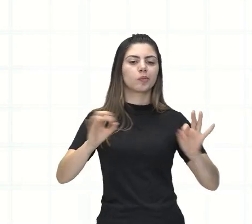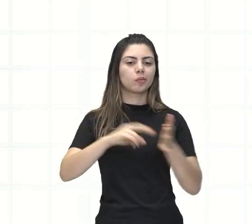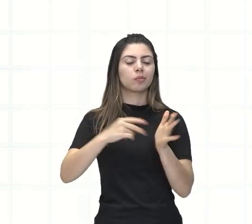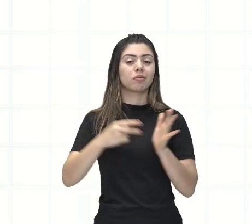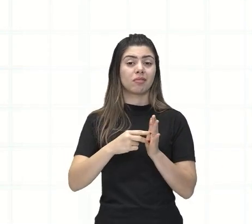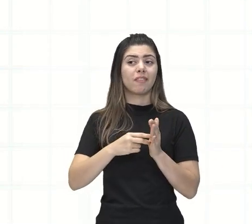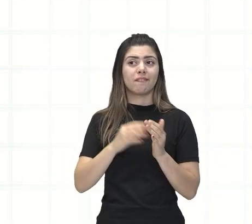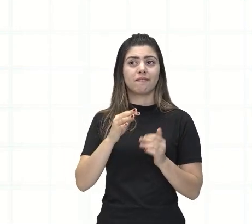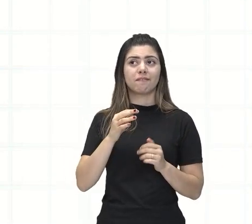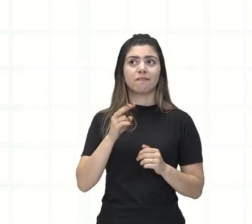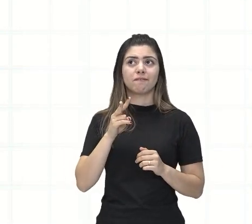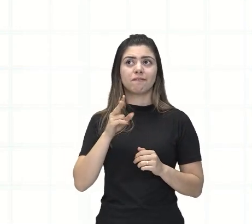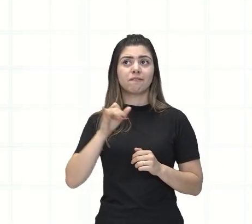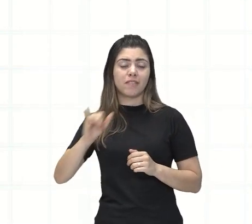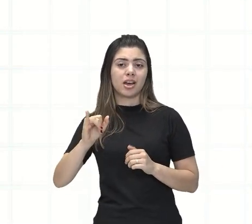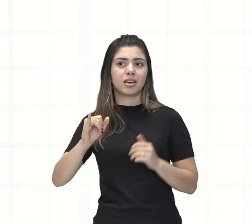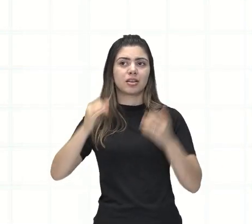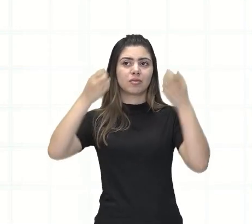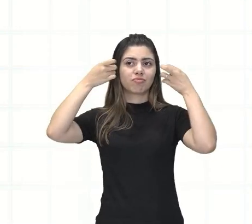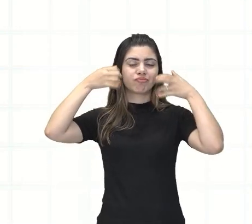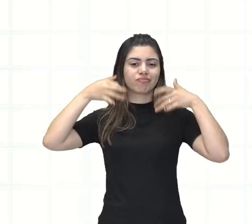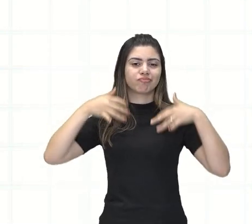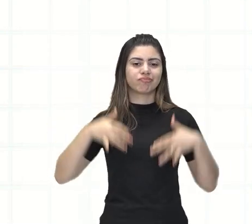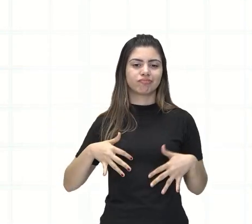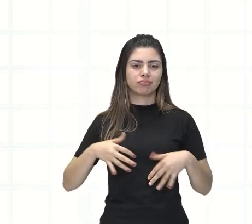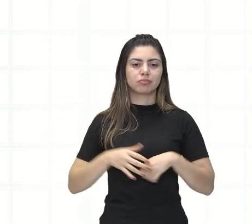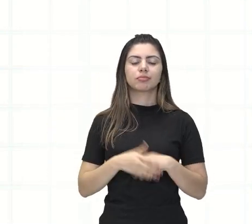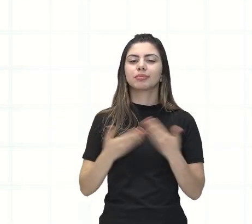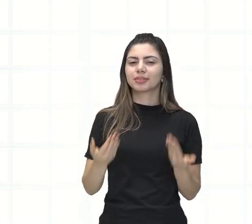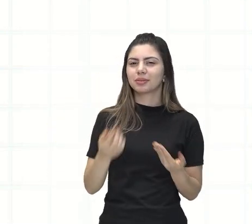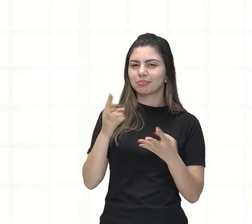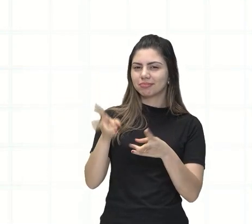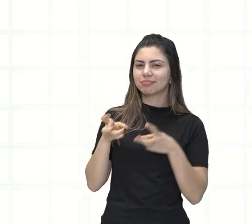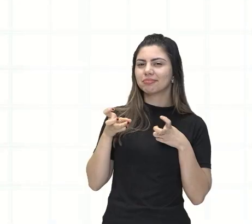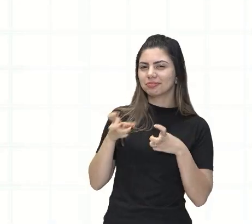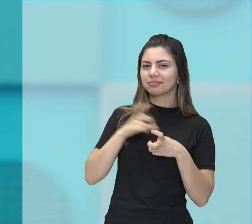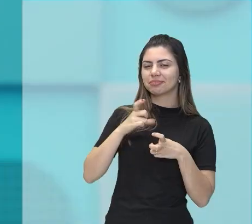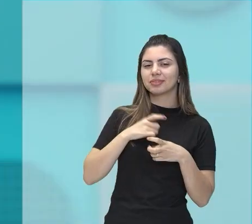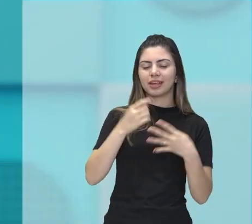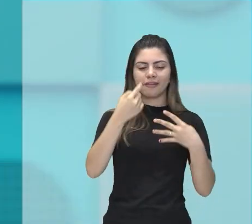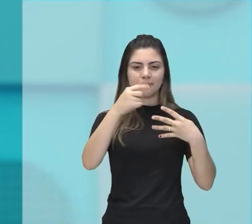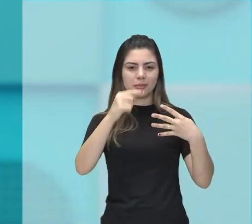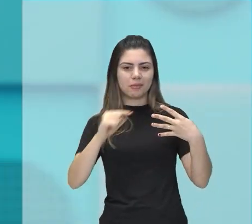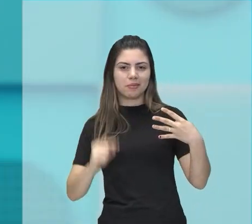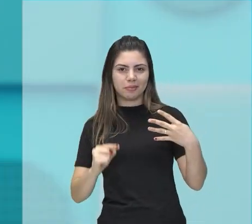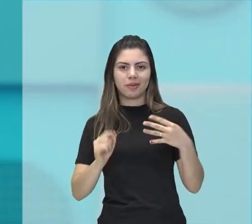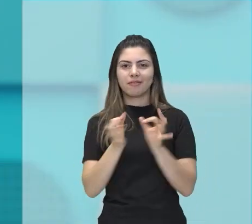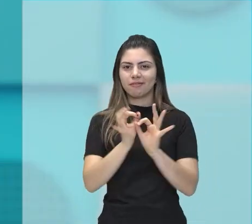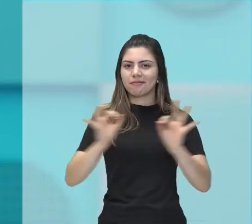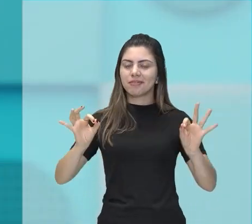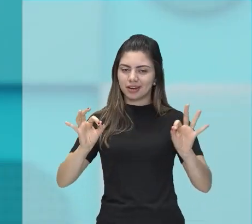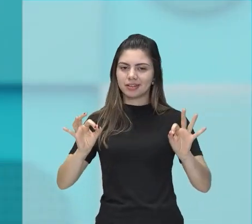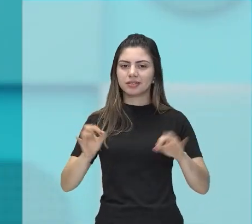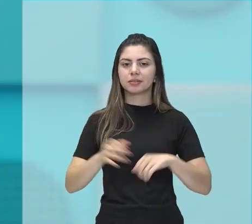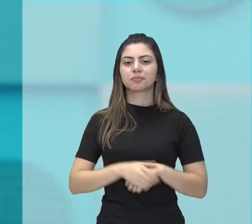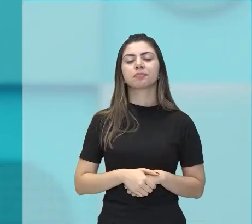molhar. Ok? Então, nós vimos aí vários exemplos de frases com o will e o going to. E agora nós vamos ver um vídeo